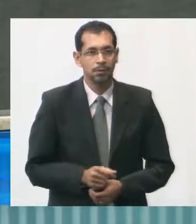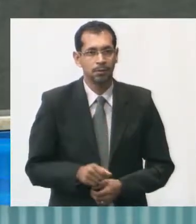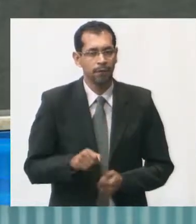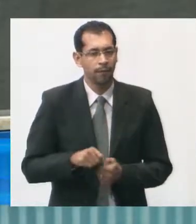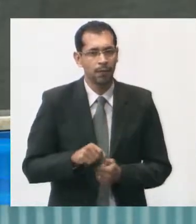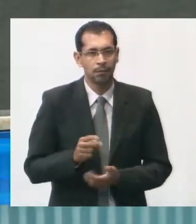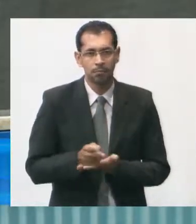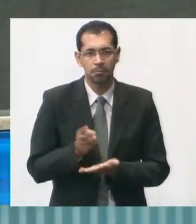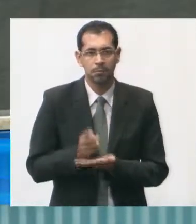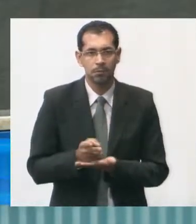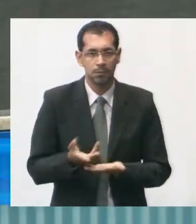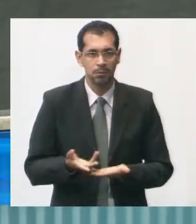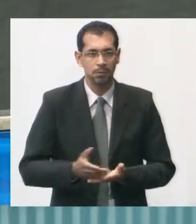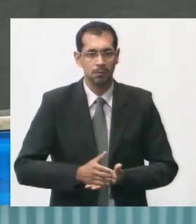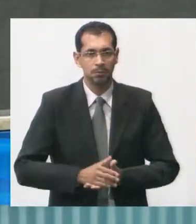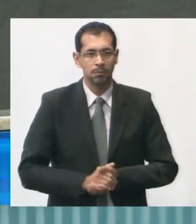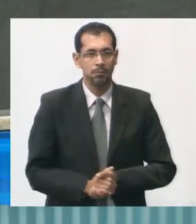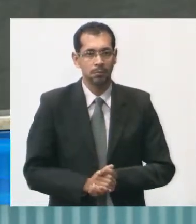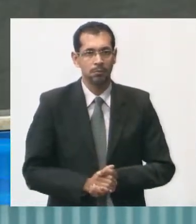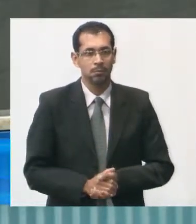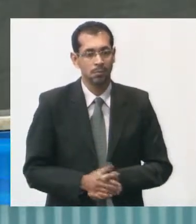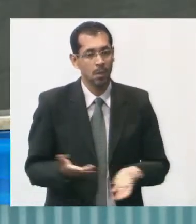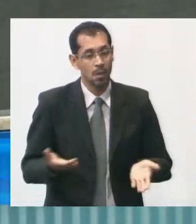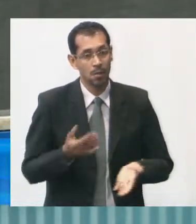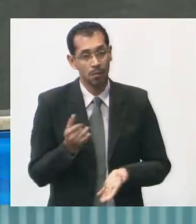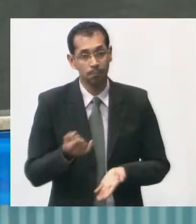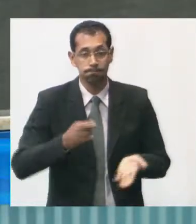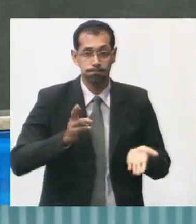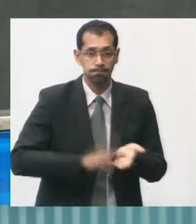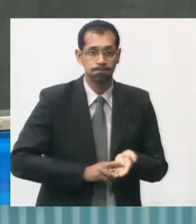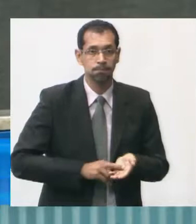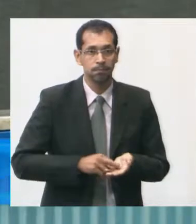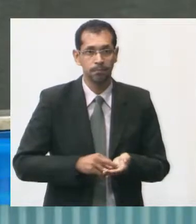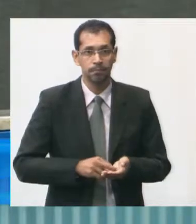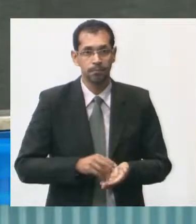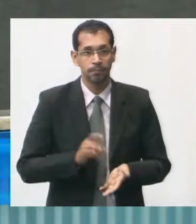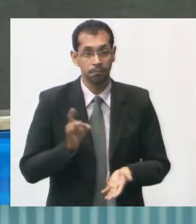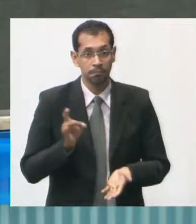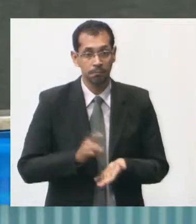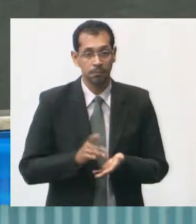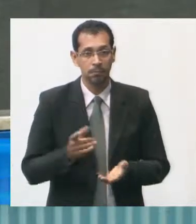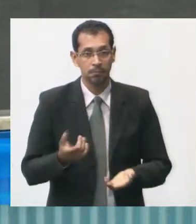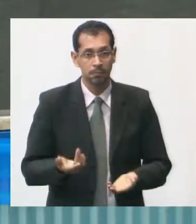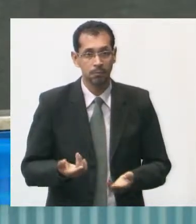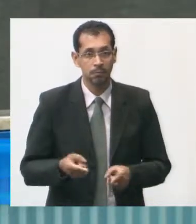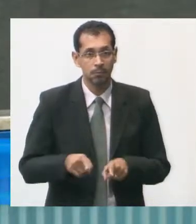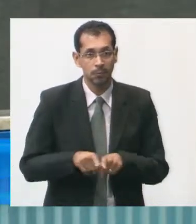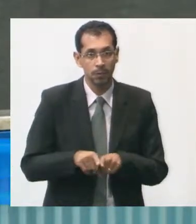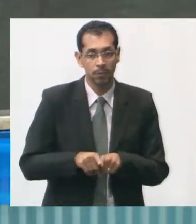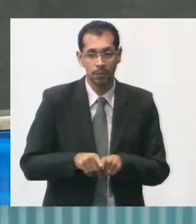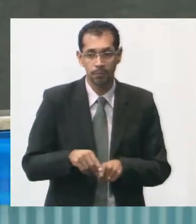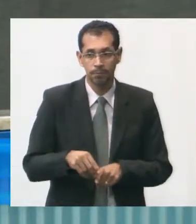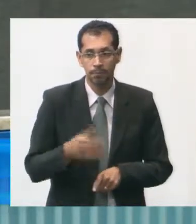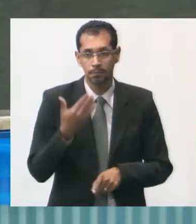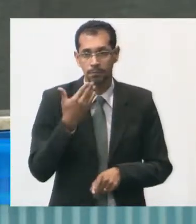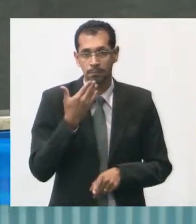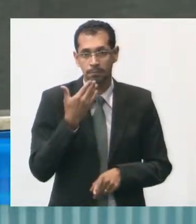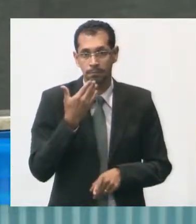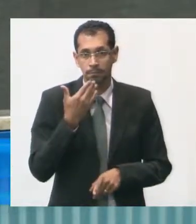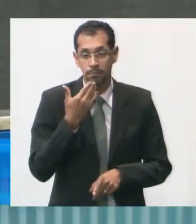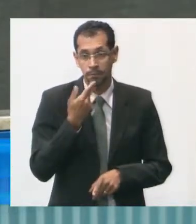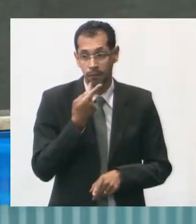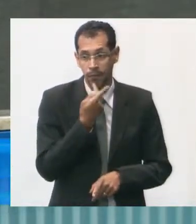Leis. Então, fica aqui registrado. Quero, vereadores, me retratar de uma fala